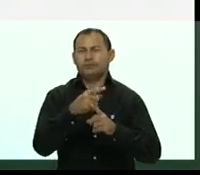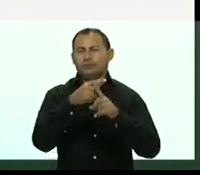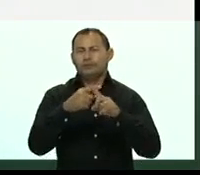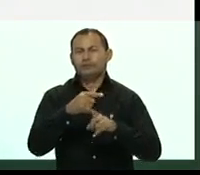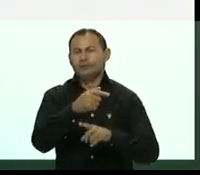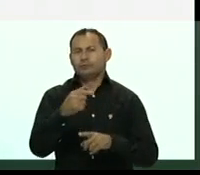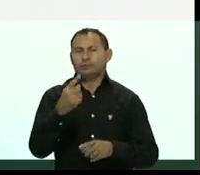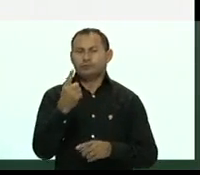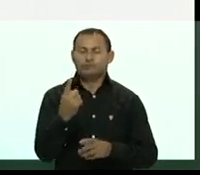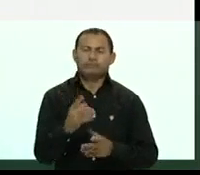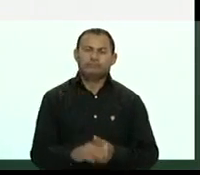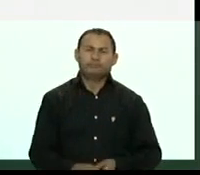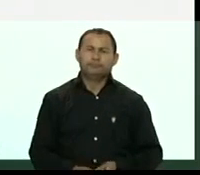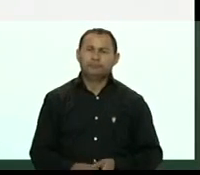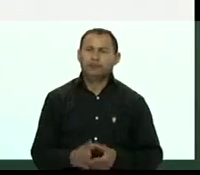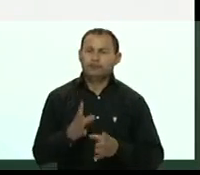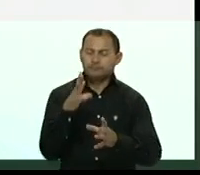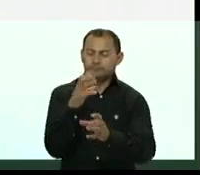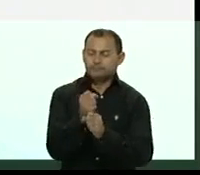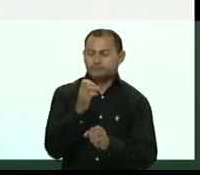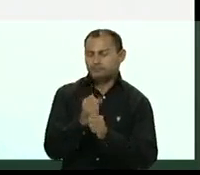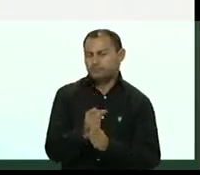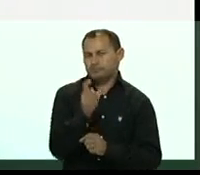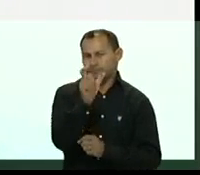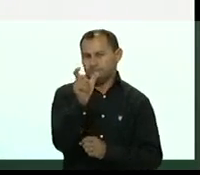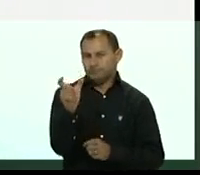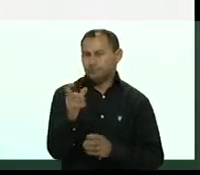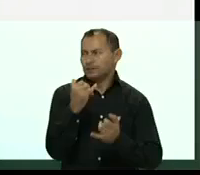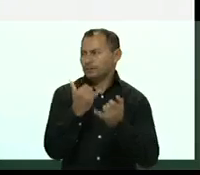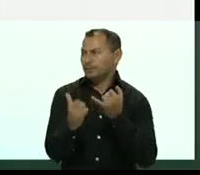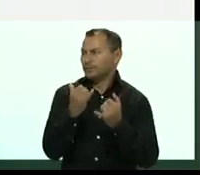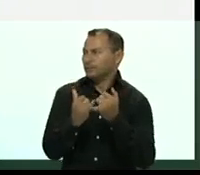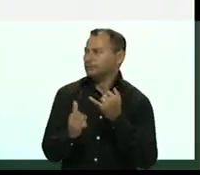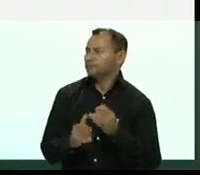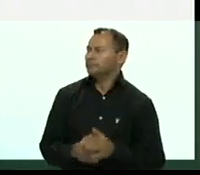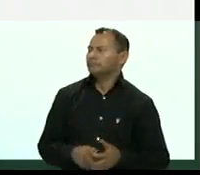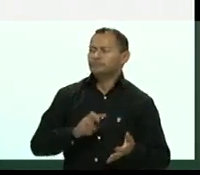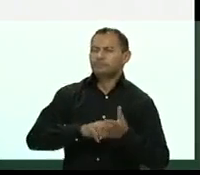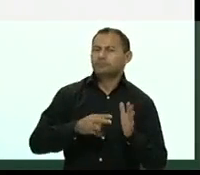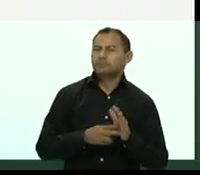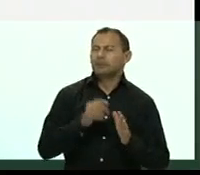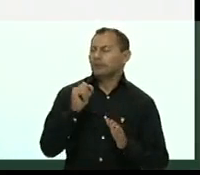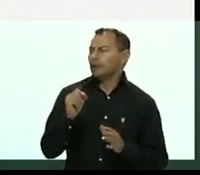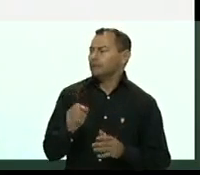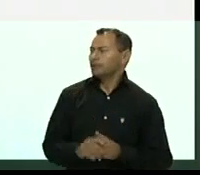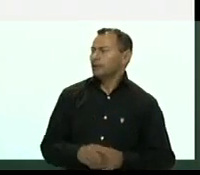1. Agora a gente pode já somar os termos que são semelhantes. O que quer dizer isso?